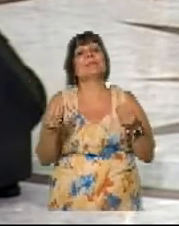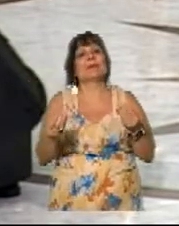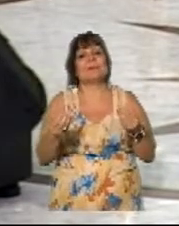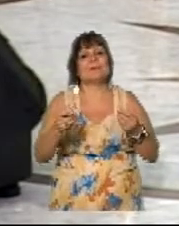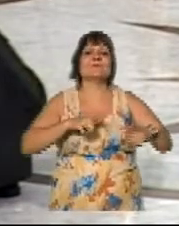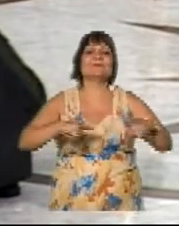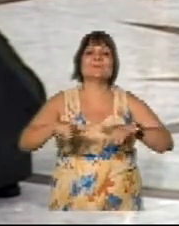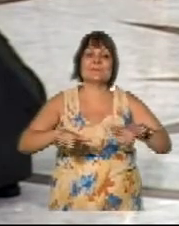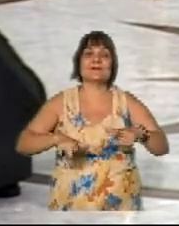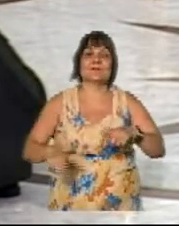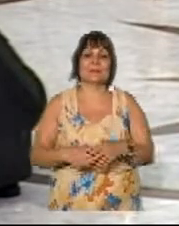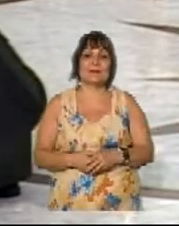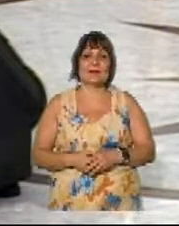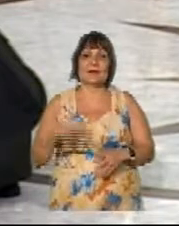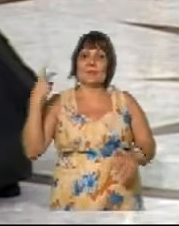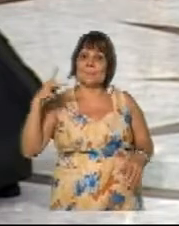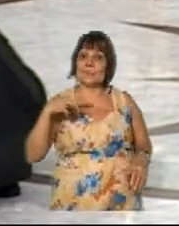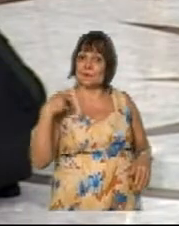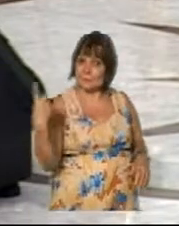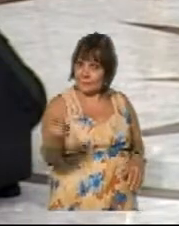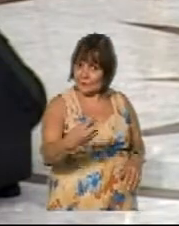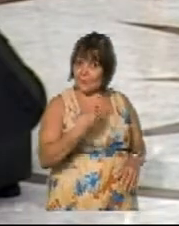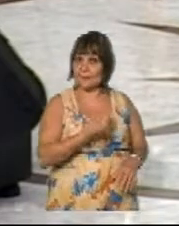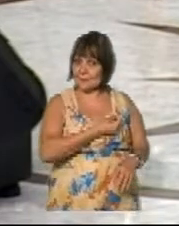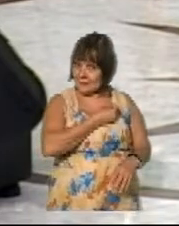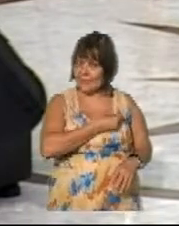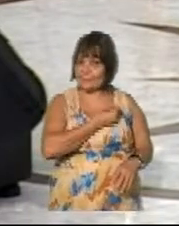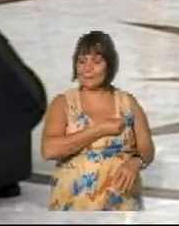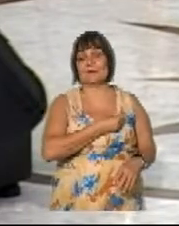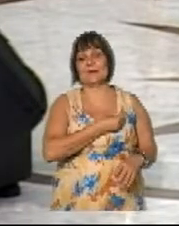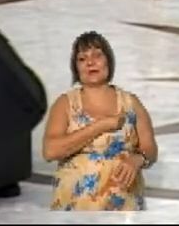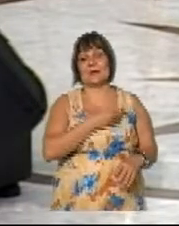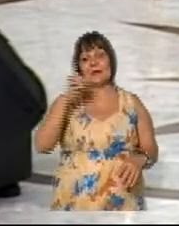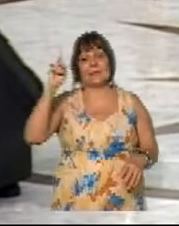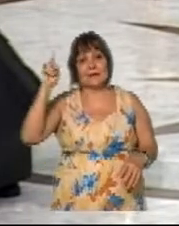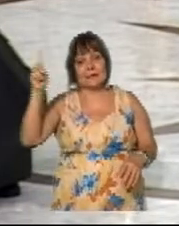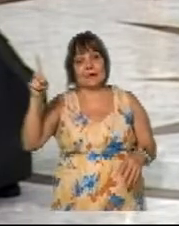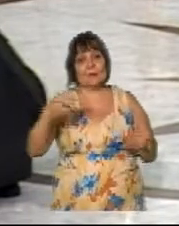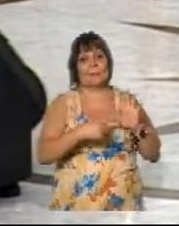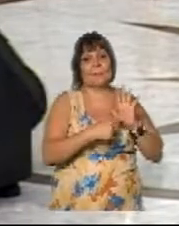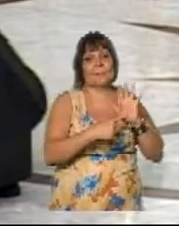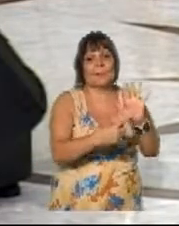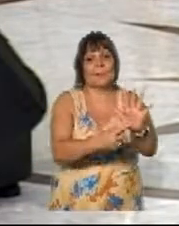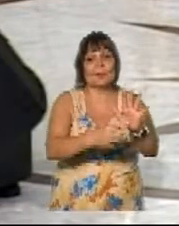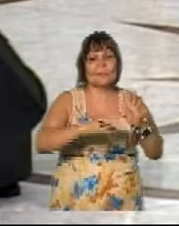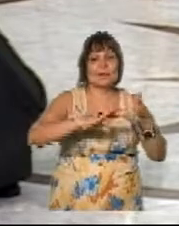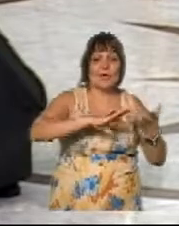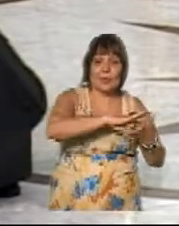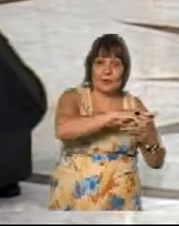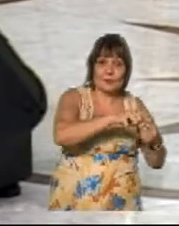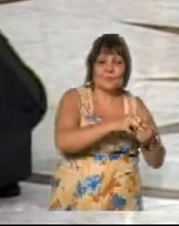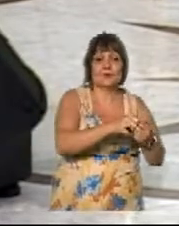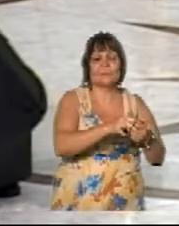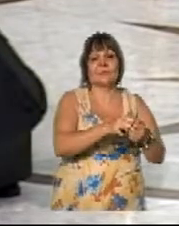É através de nós que Deus se multiplica, que Deus exorta, que Deus faz as pessoas ouvirem o